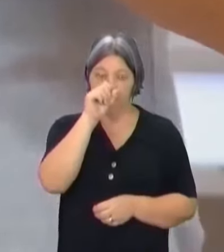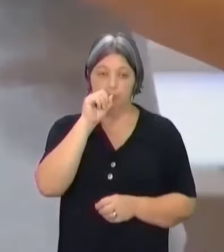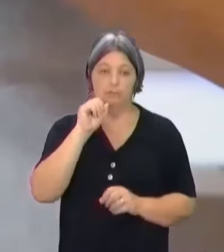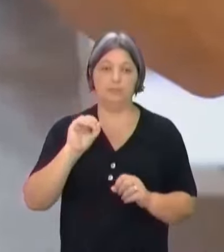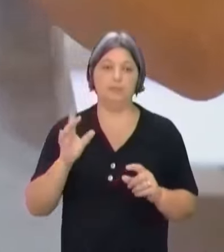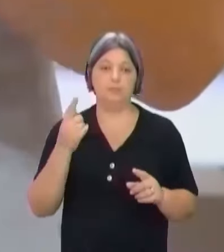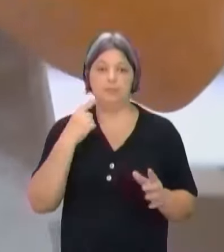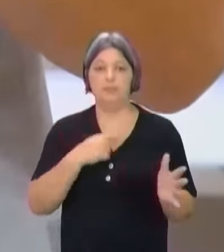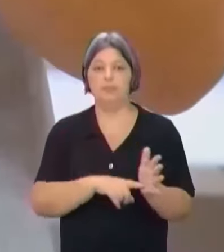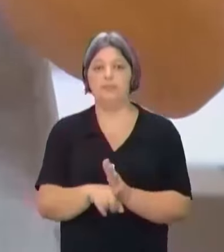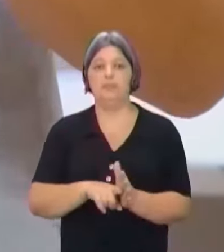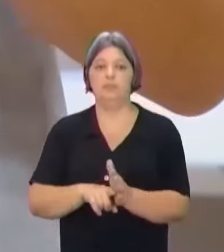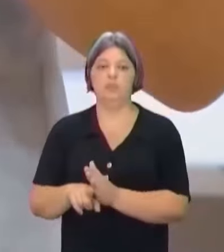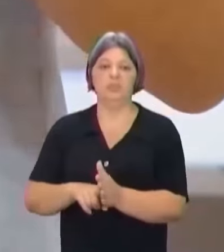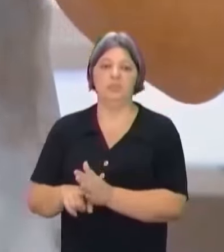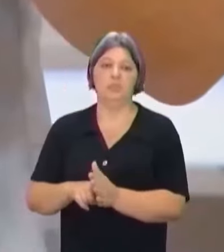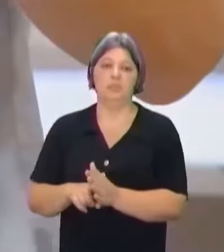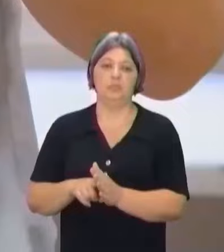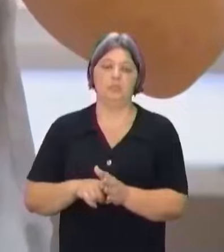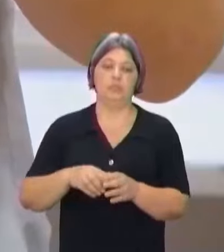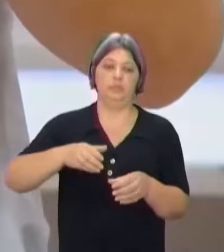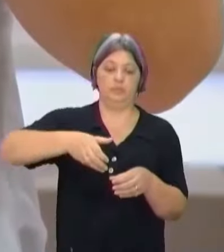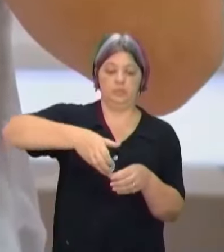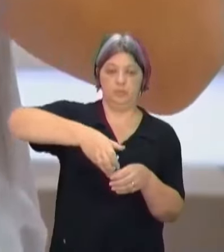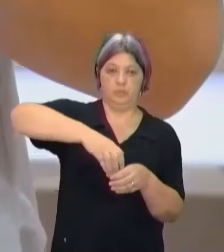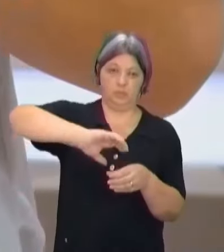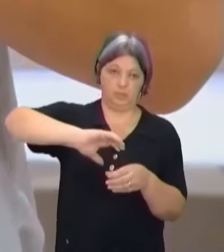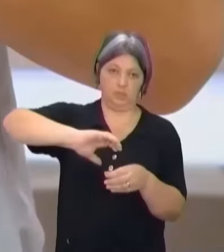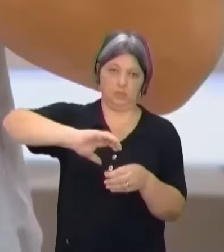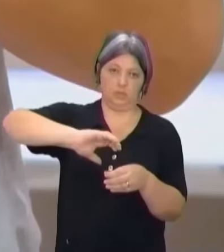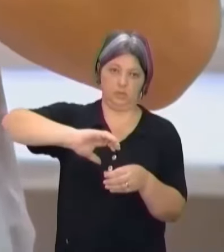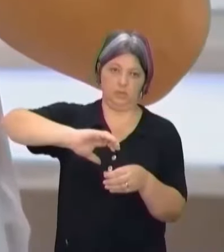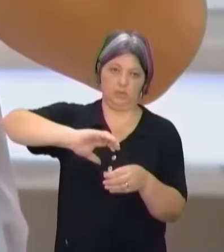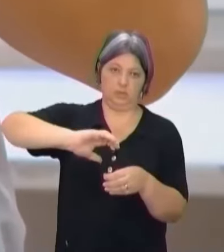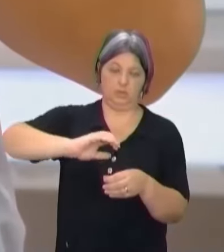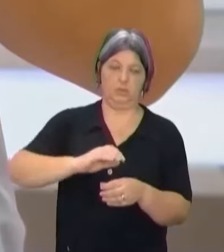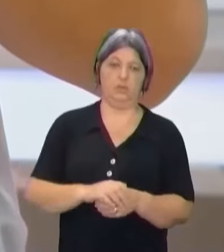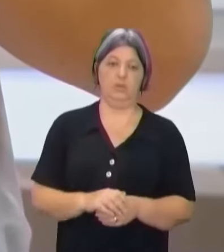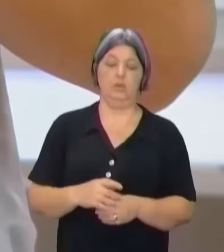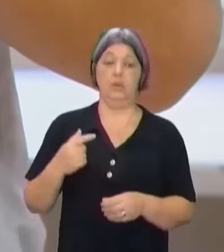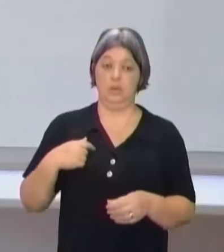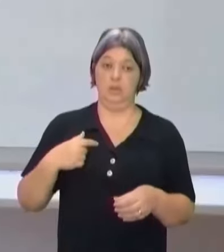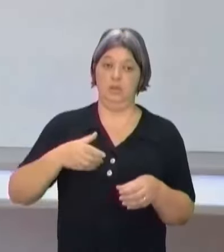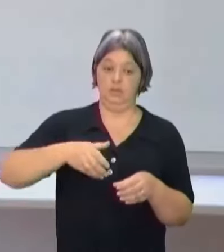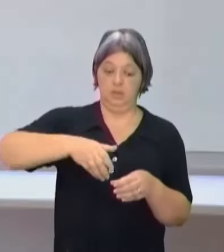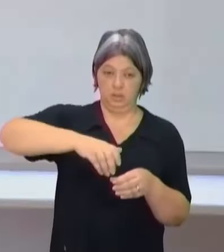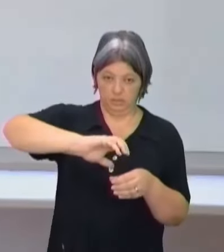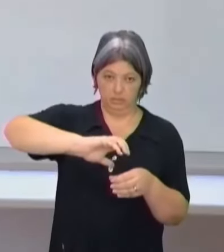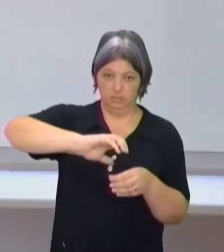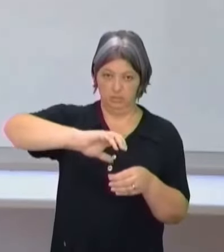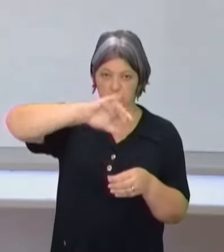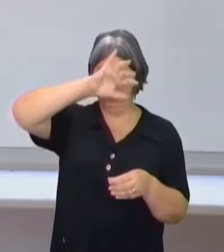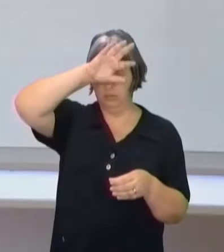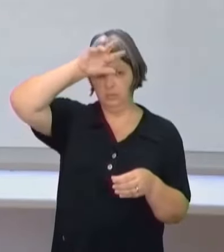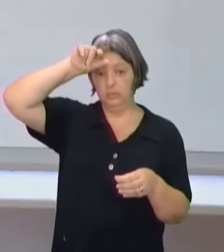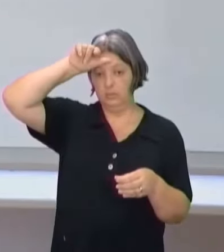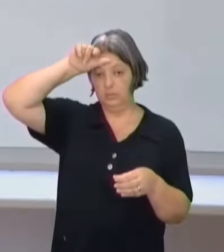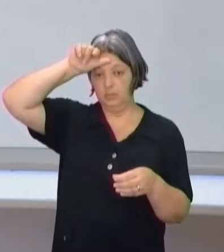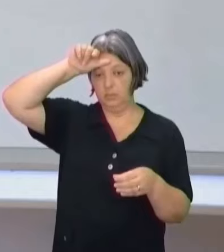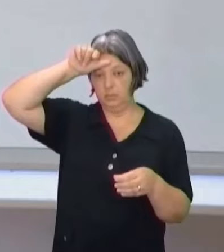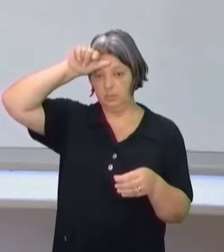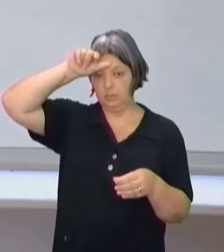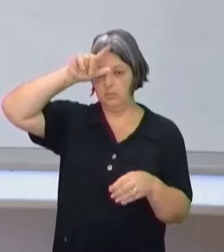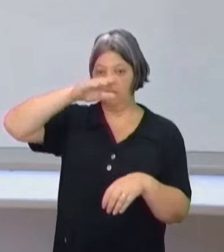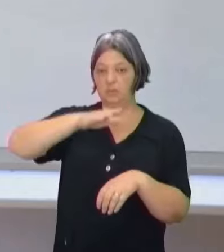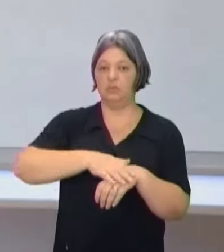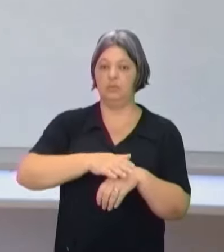analisar e investigar. O que a Pro vai fazer? A Pro vai abrir essa garrafinha de refri. Eu abrindo essa garrafinha de refri, eu vou trazer